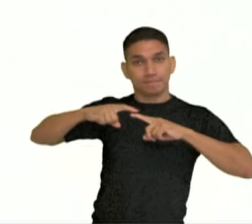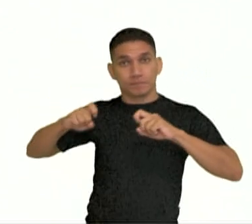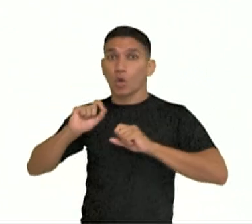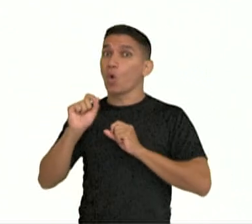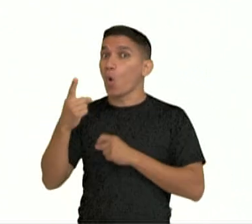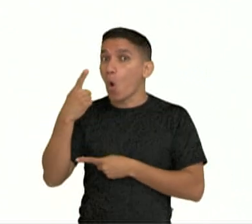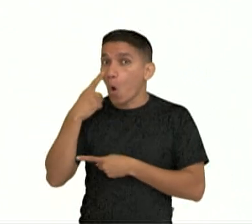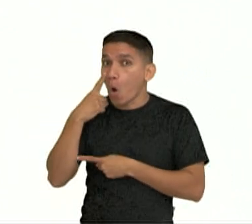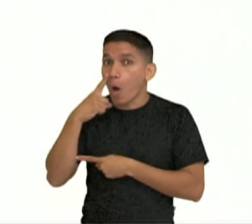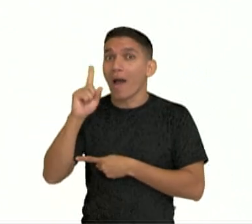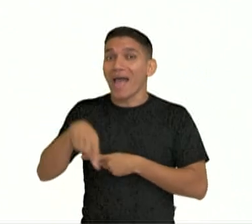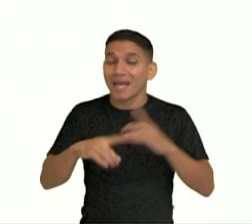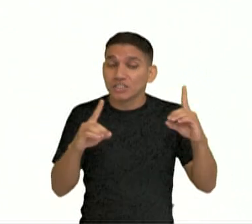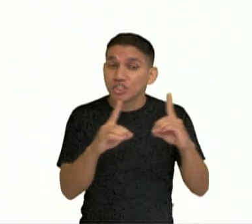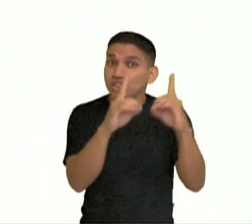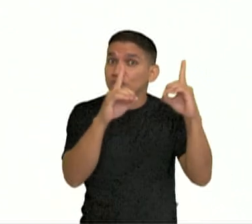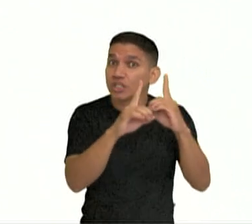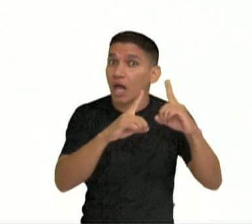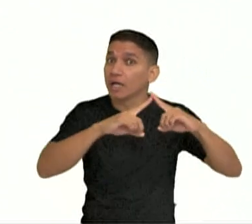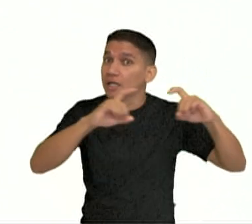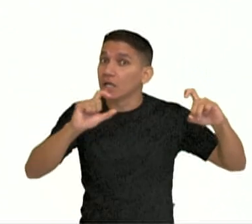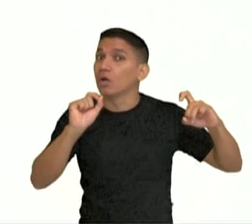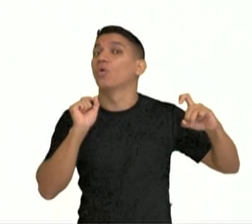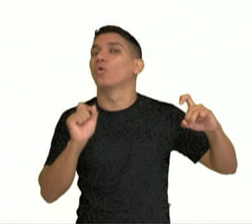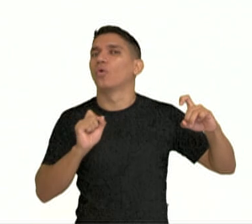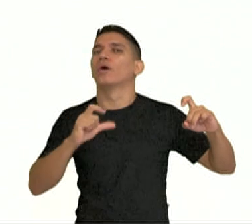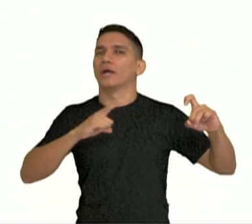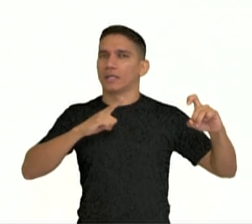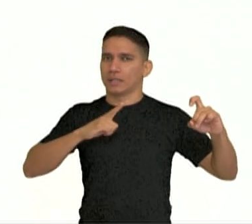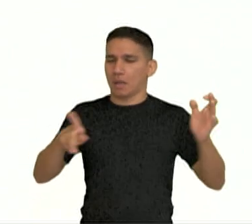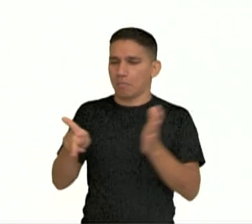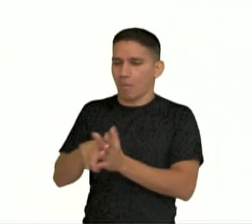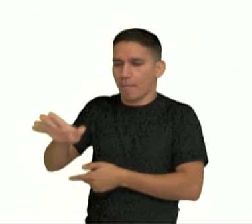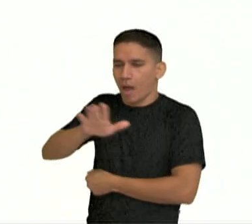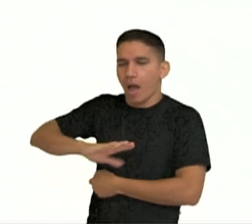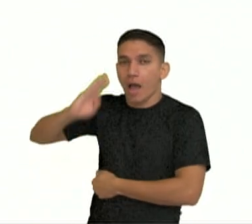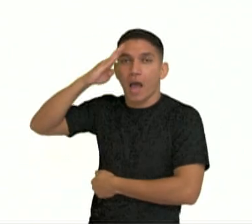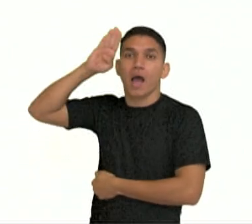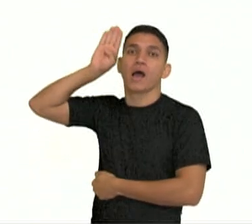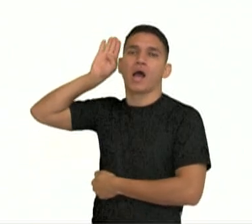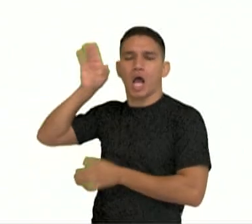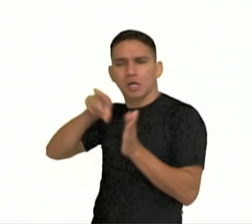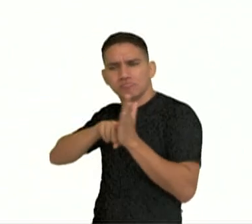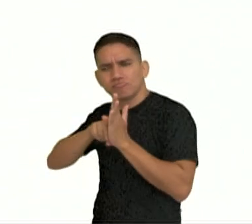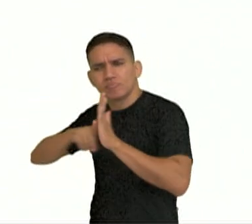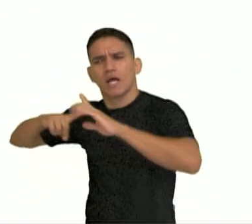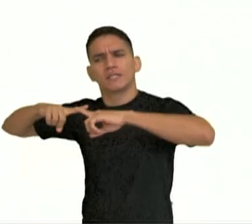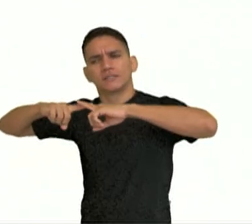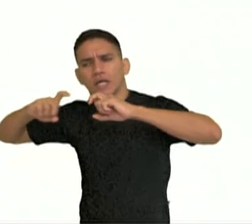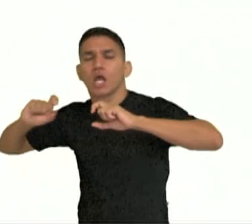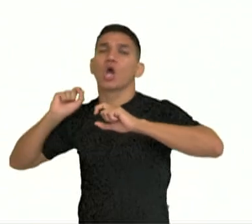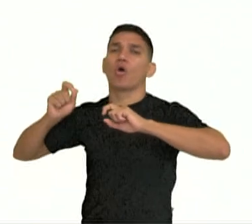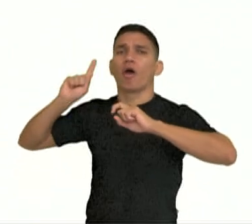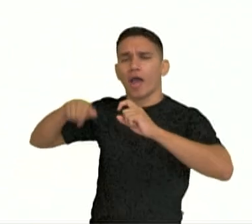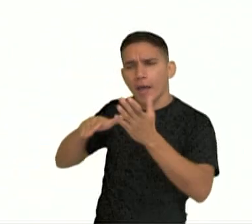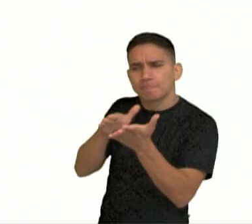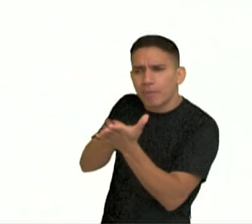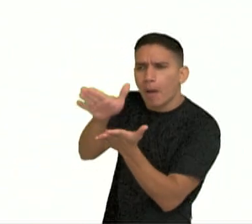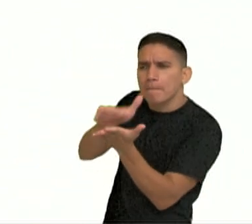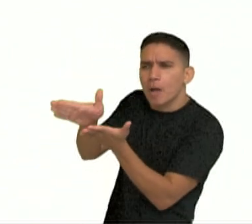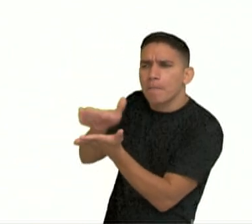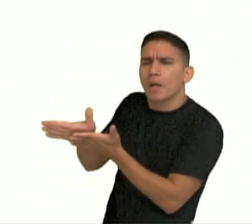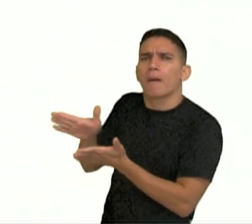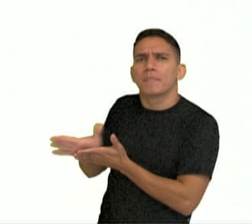são didáticos científicos. Existe a esfera acadêmica, a esfera da ciência, em que são divulgados